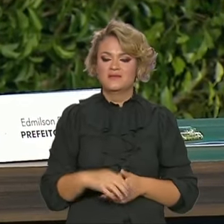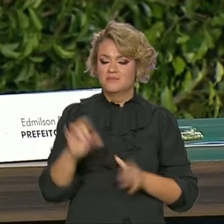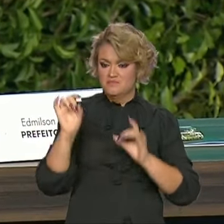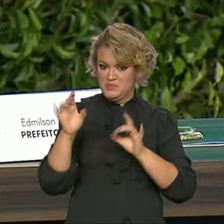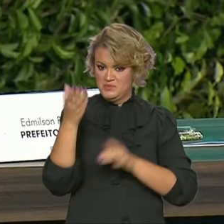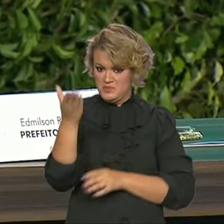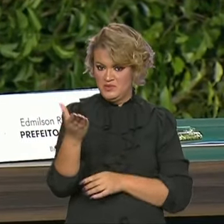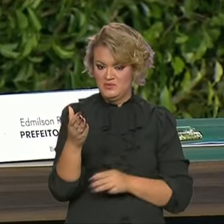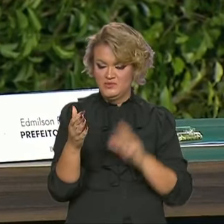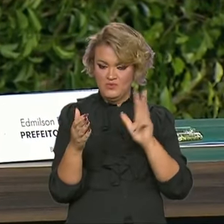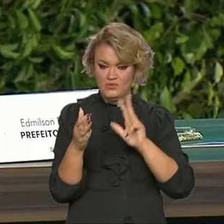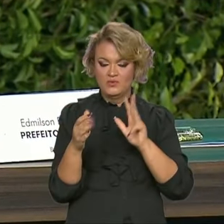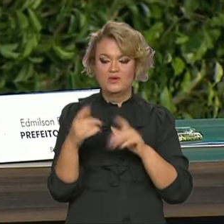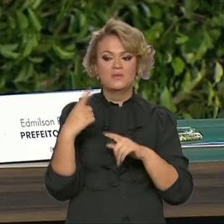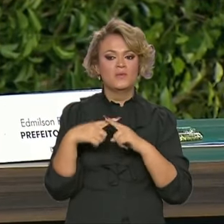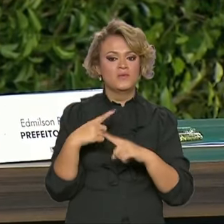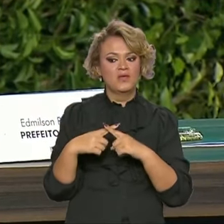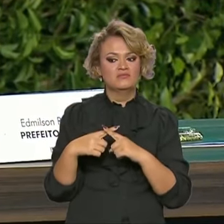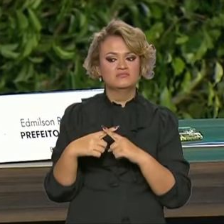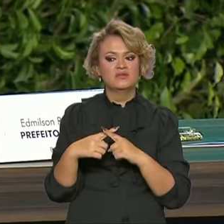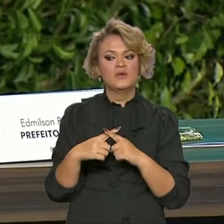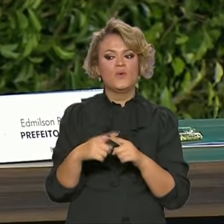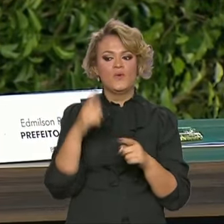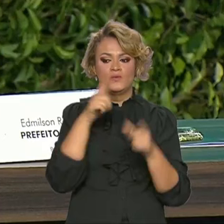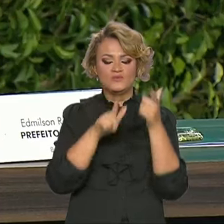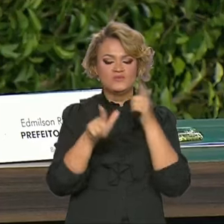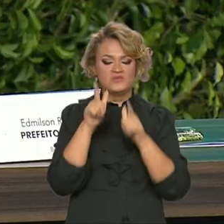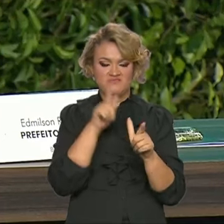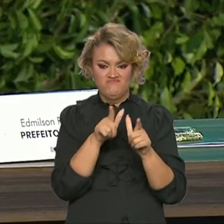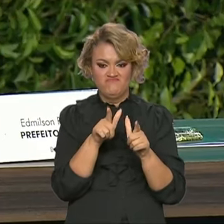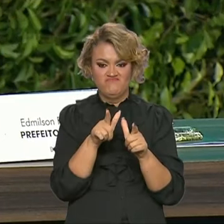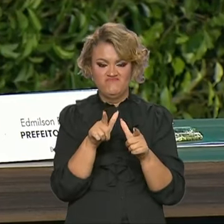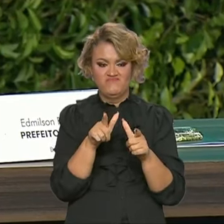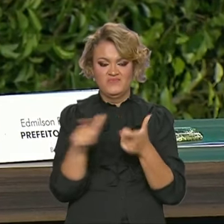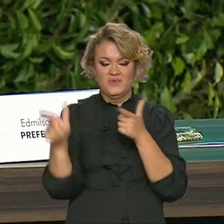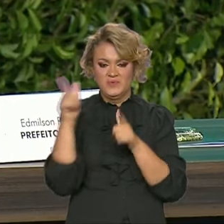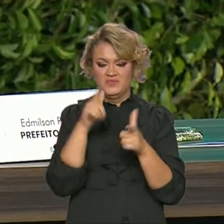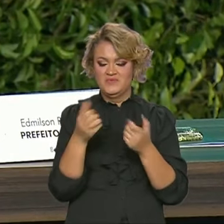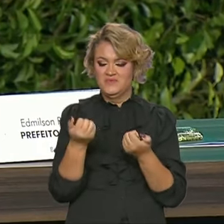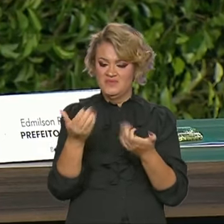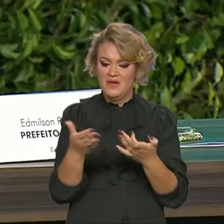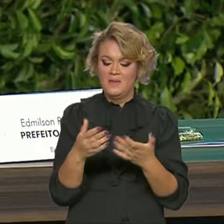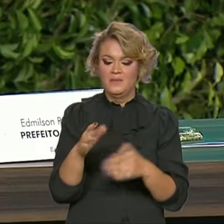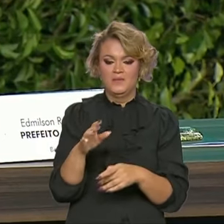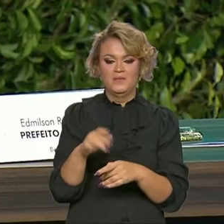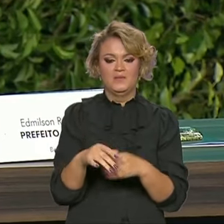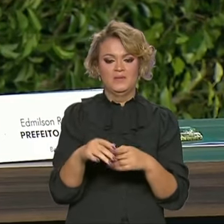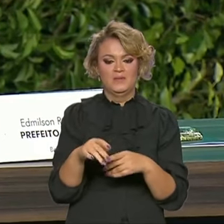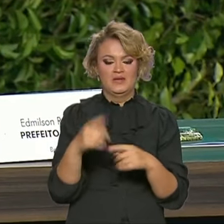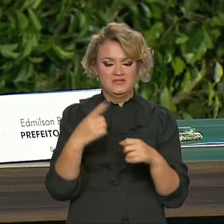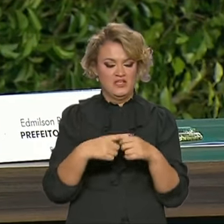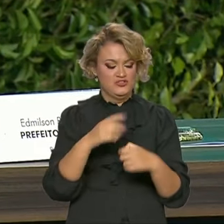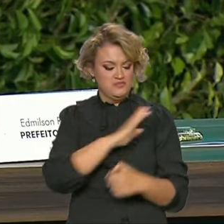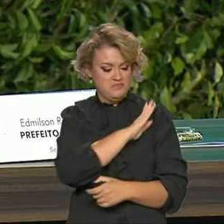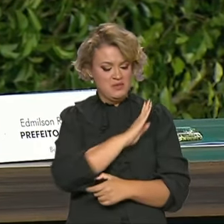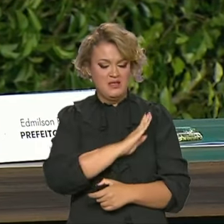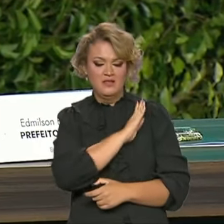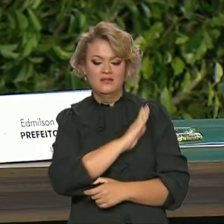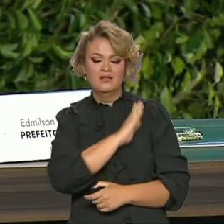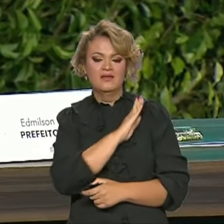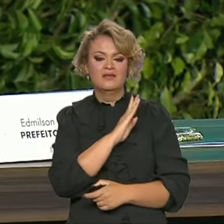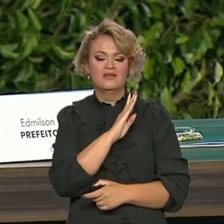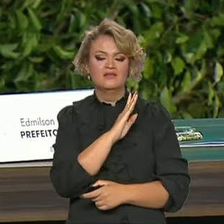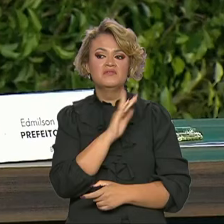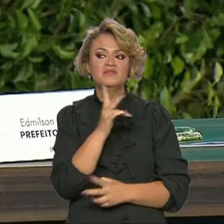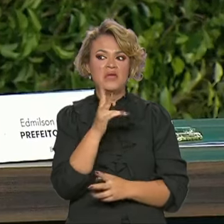especial por proporcionar que Belém se transforme neste momento na